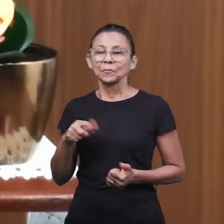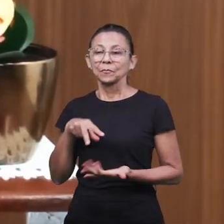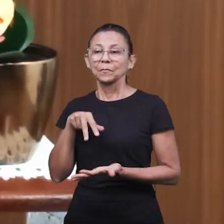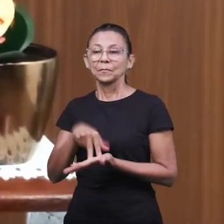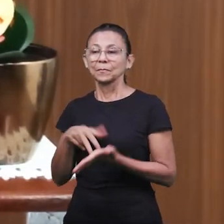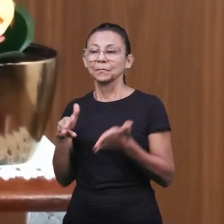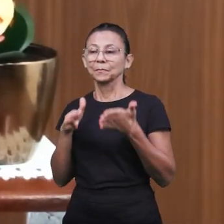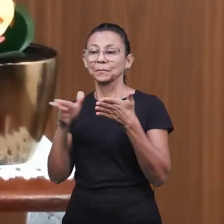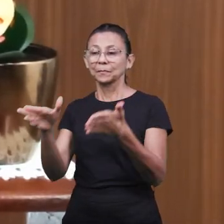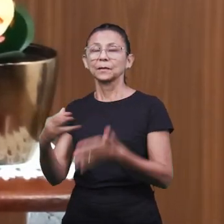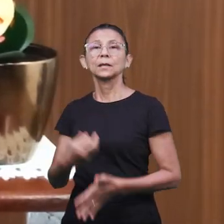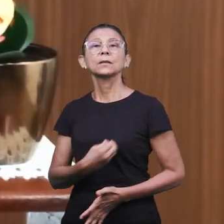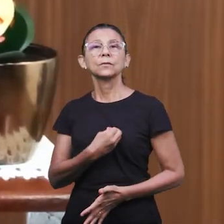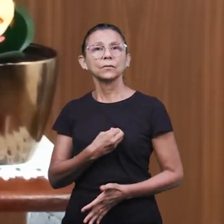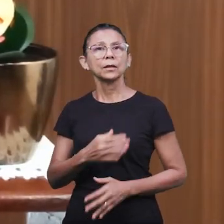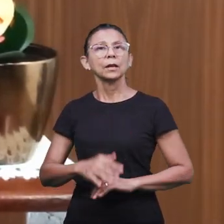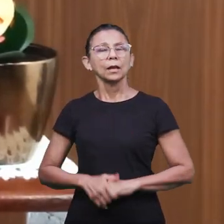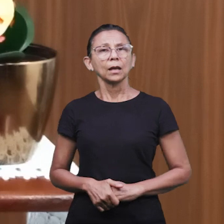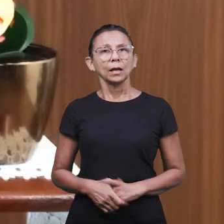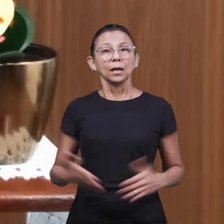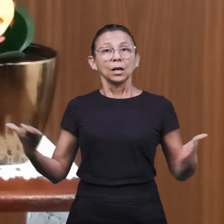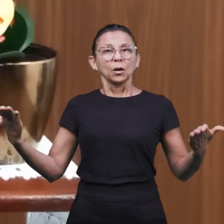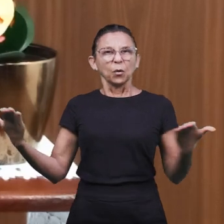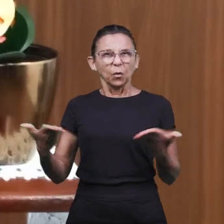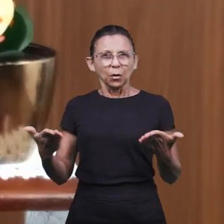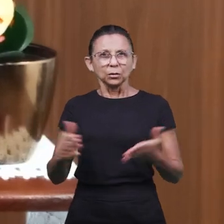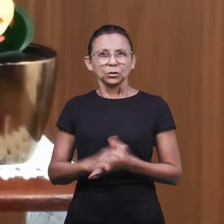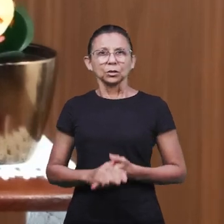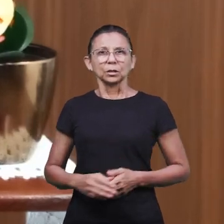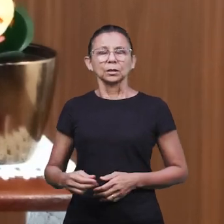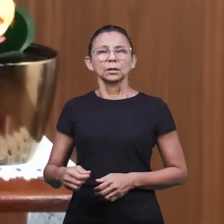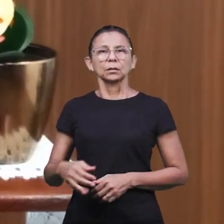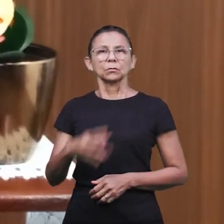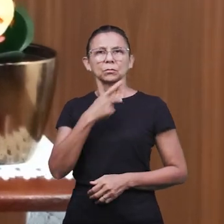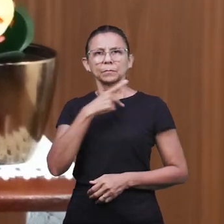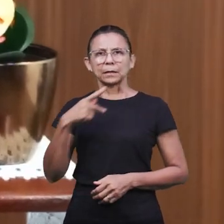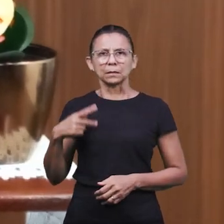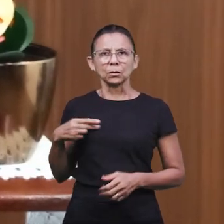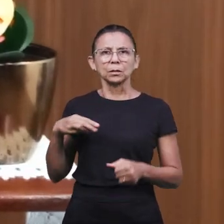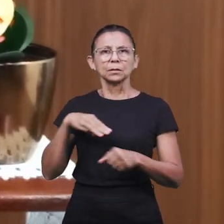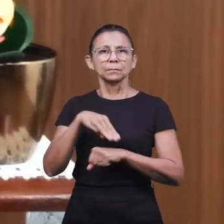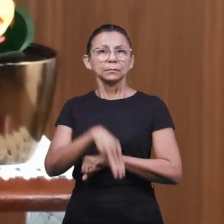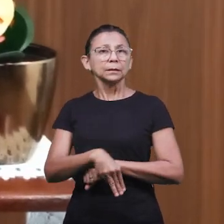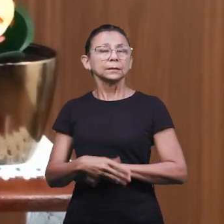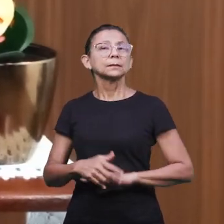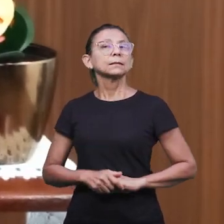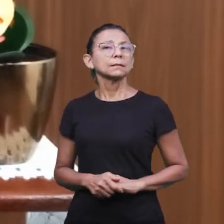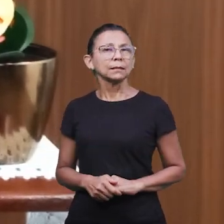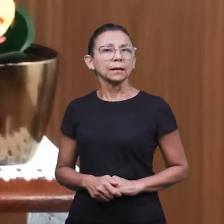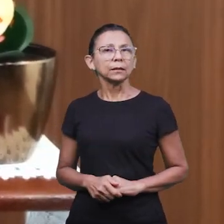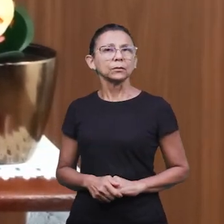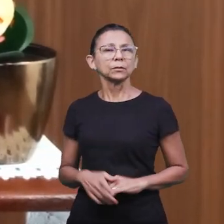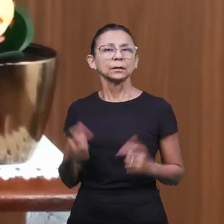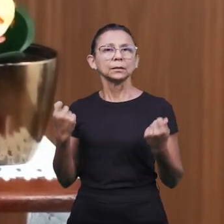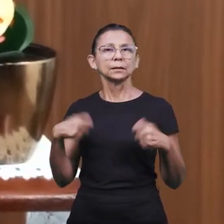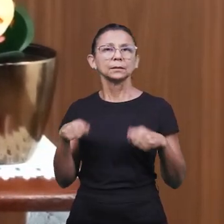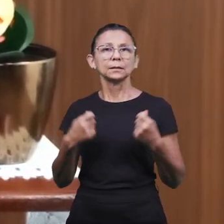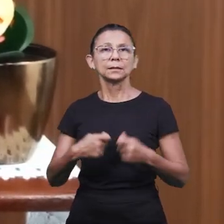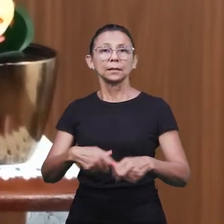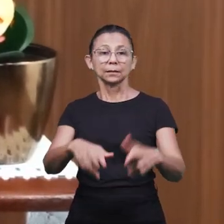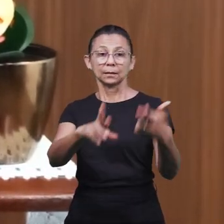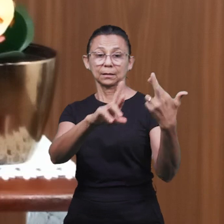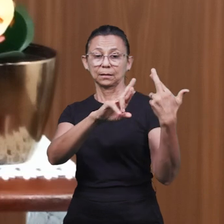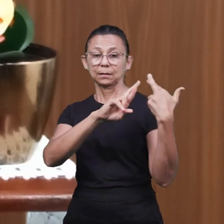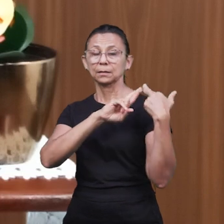alcançamos. E compete ao ministério nesta hora, compete àqueles que estão entendendo nesta hora. O Espírito